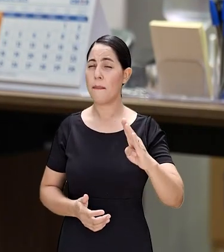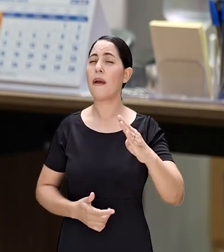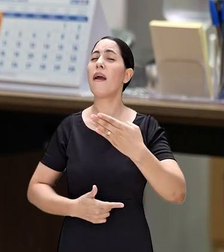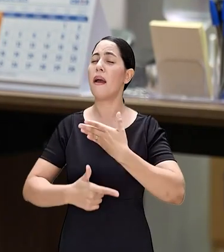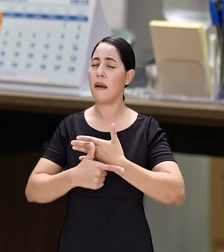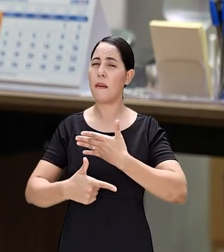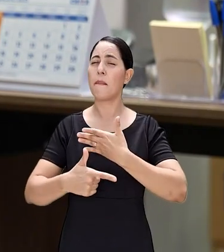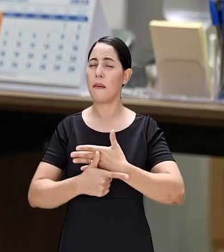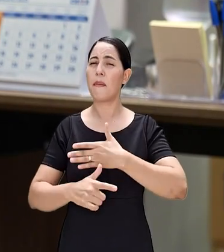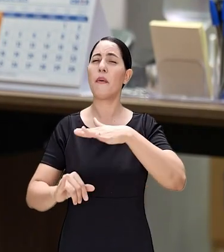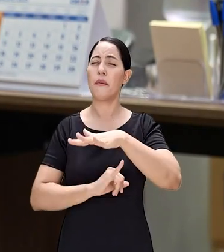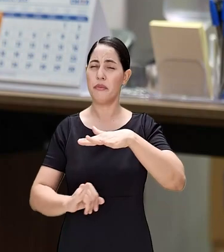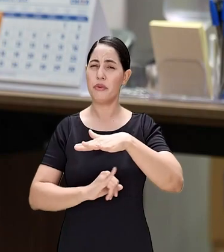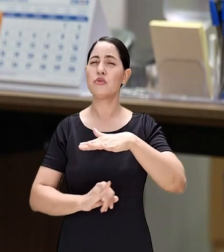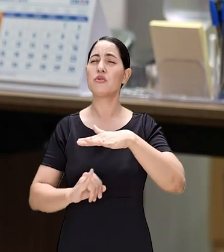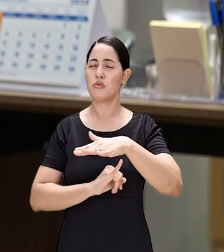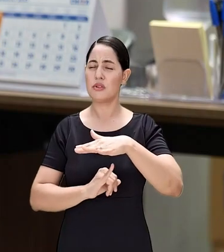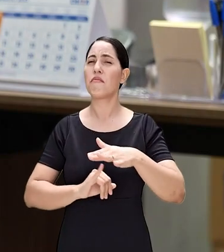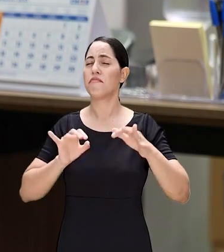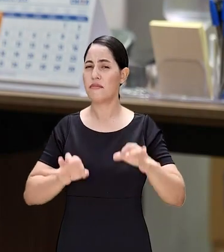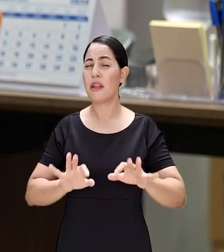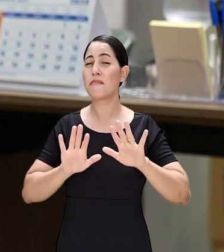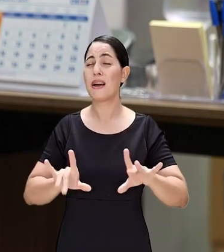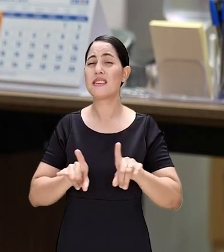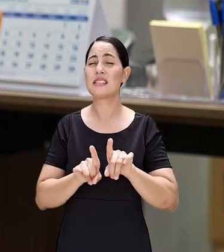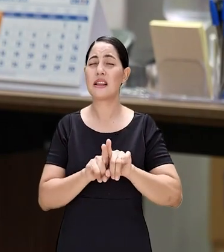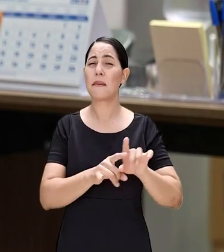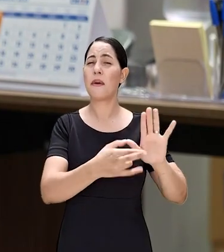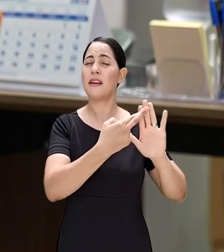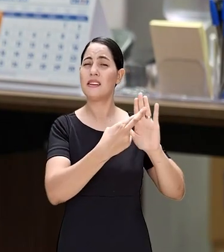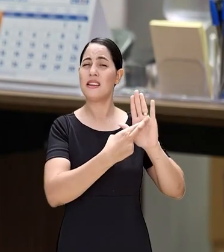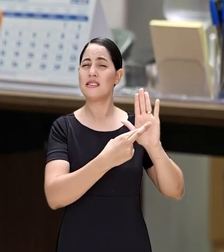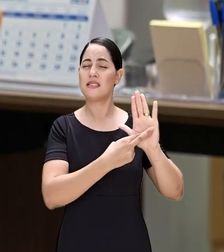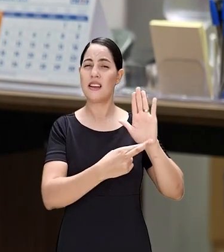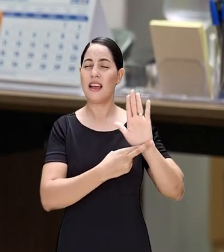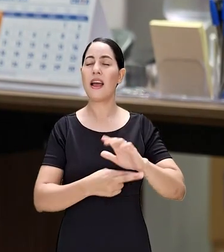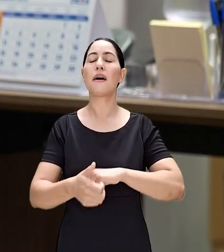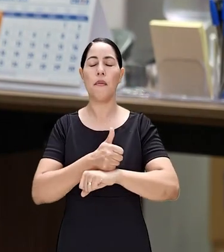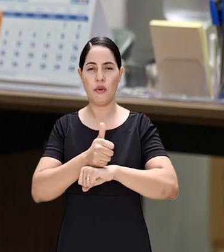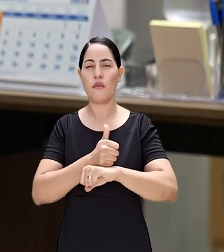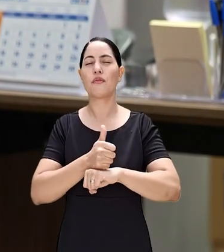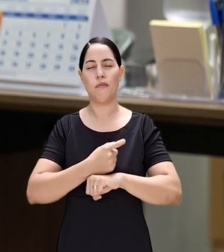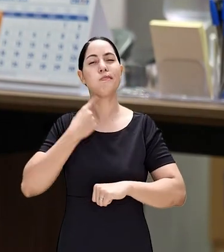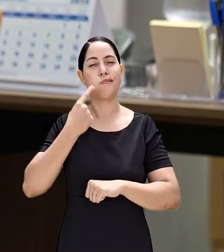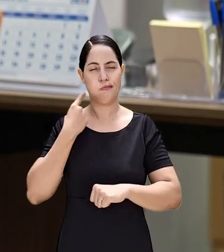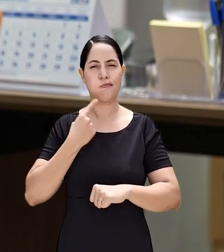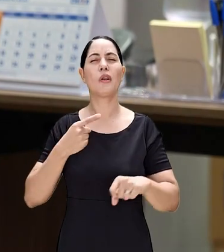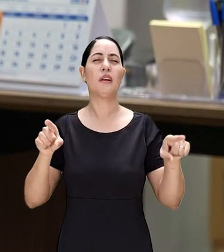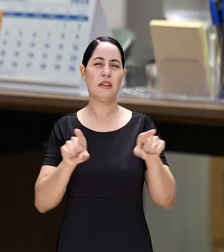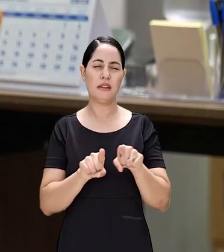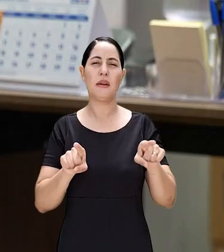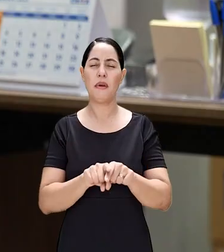como entidade de classe, mas também na regulamentação da atividade profissional dos advogados que